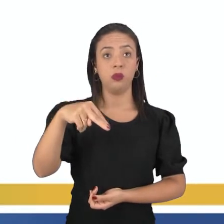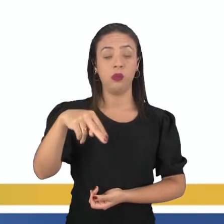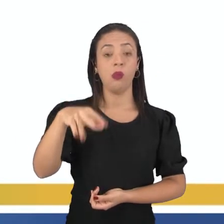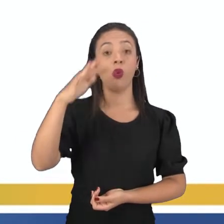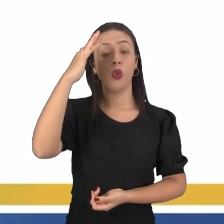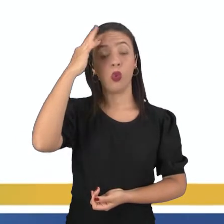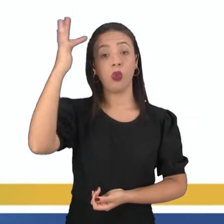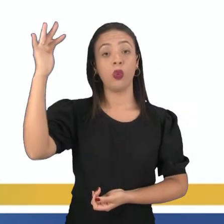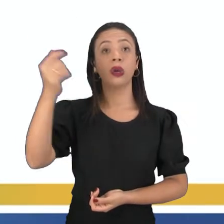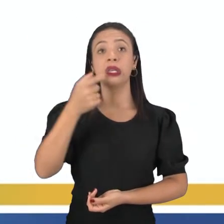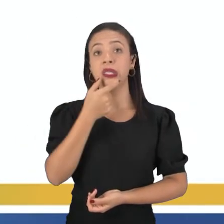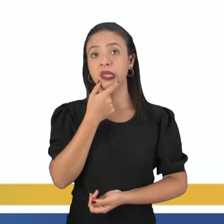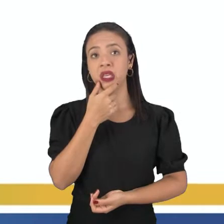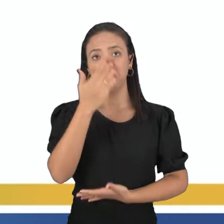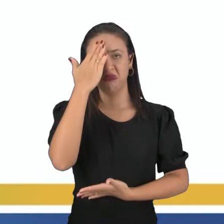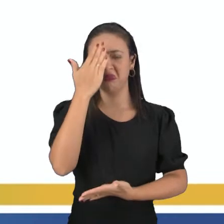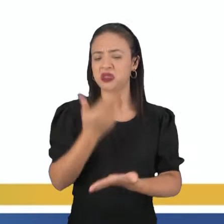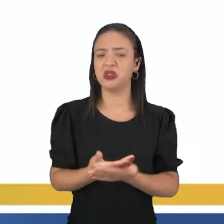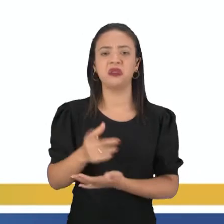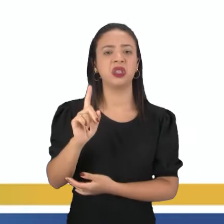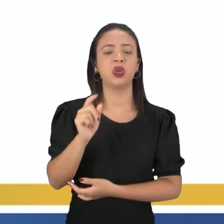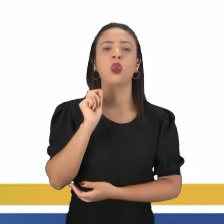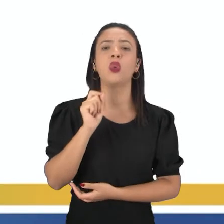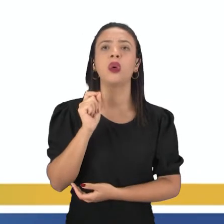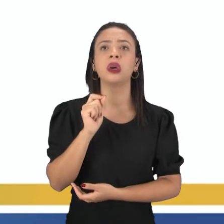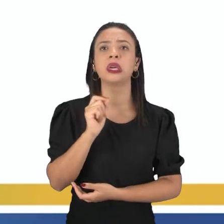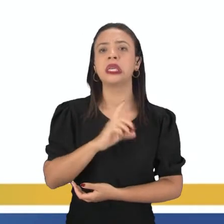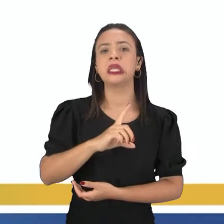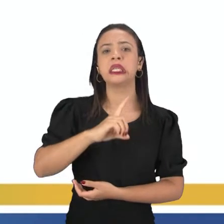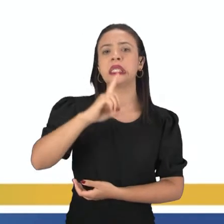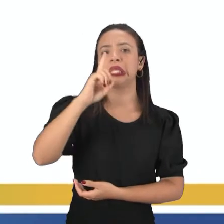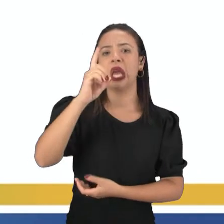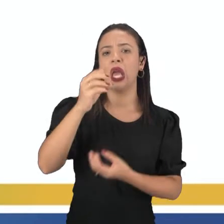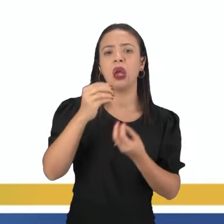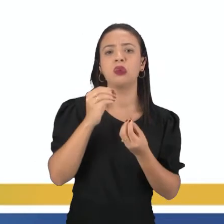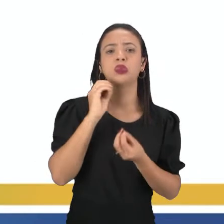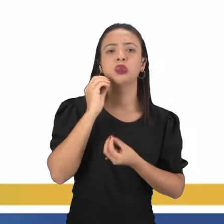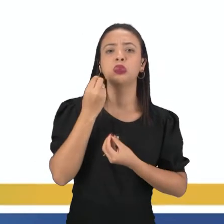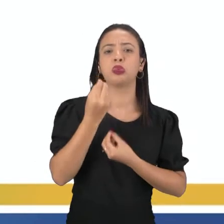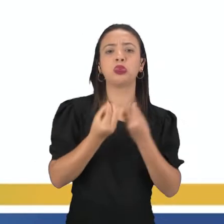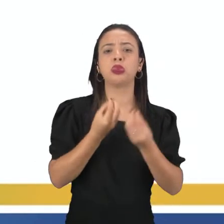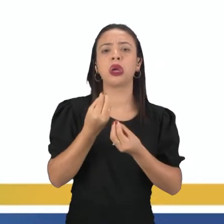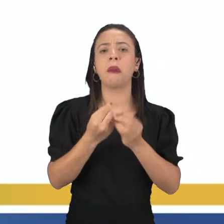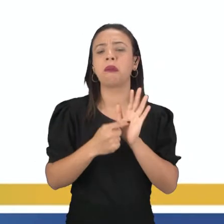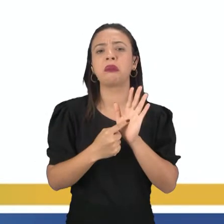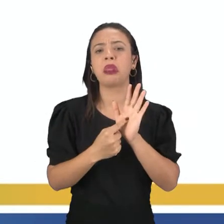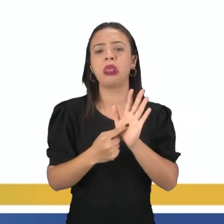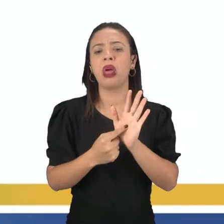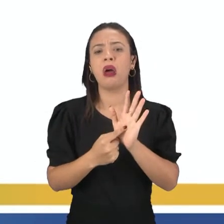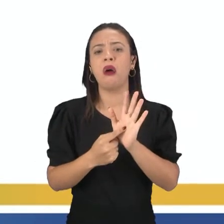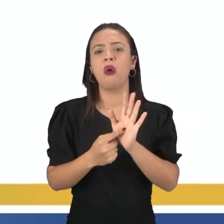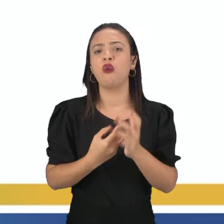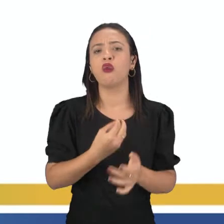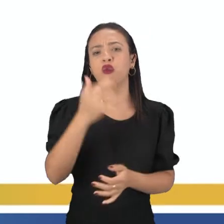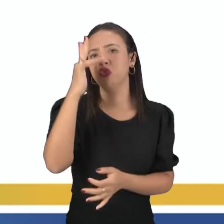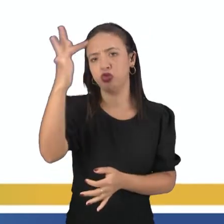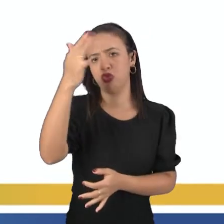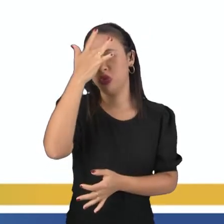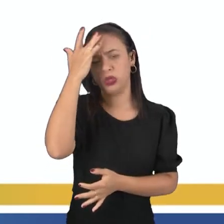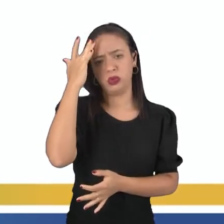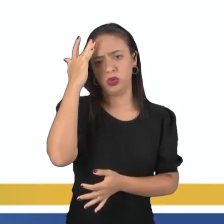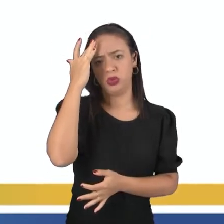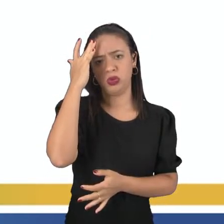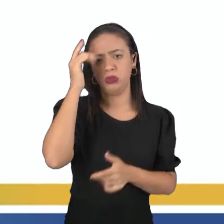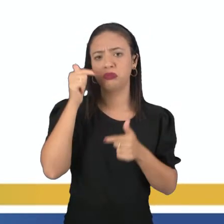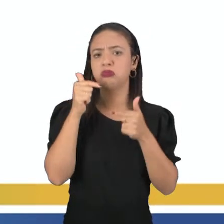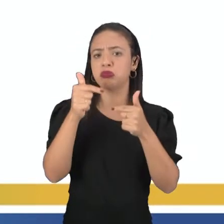filósofo inglês que não acreditava na ideia de que Deus decidia o destino dos homens e defendia que a sociedade